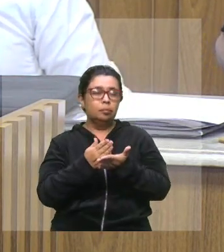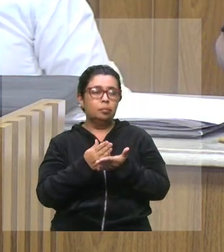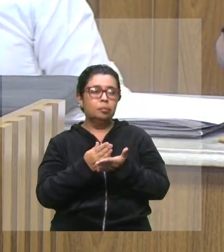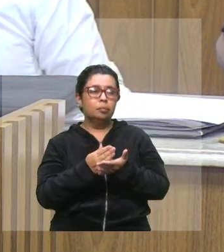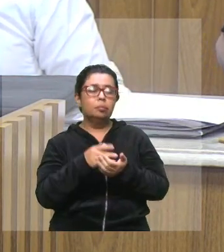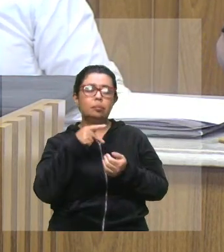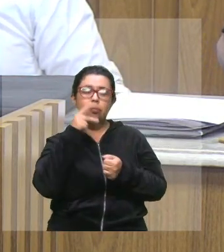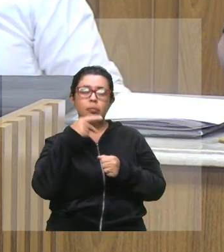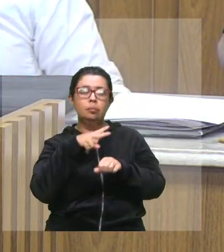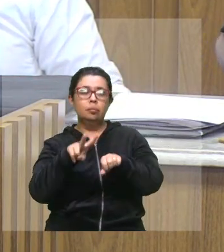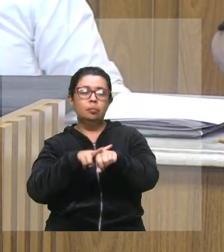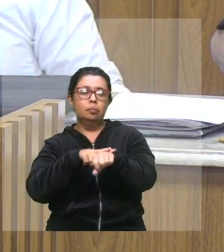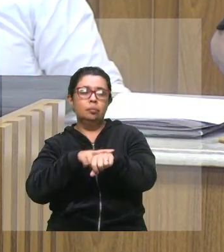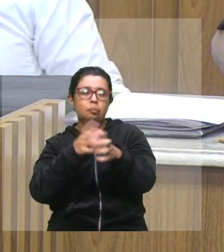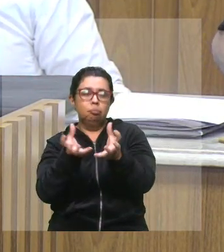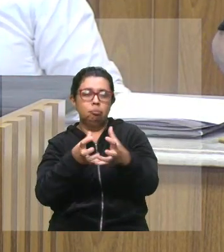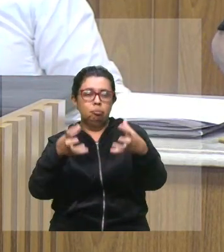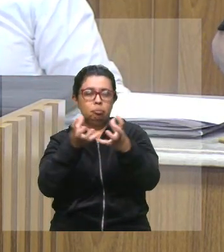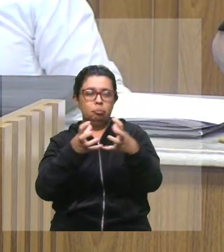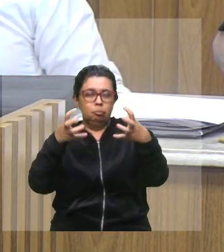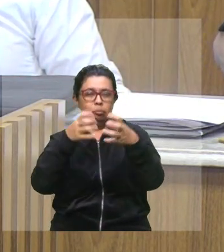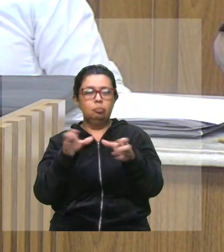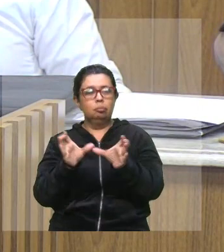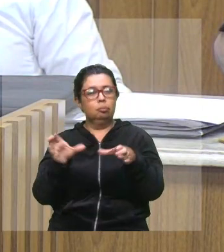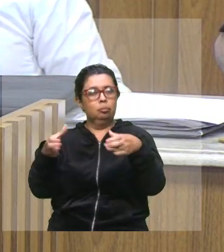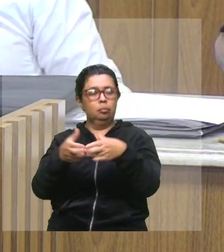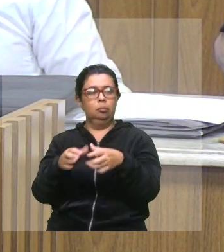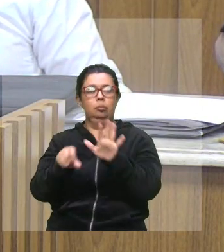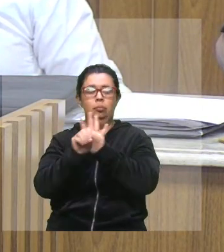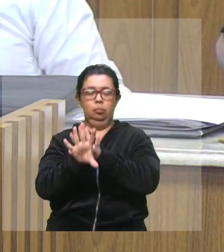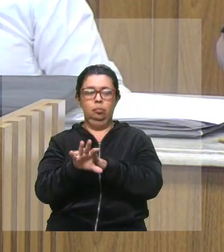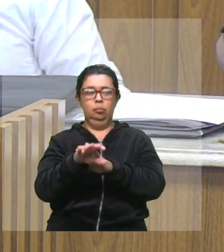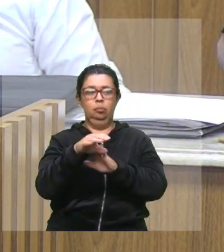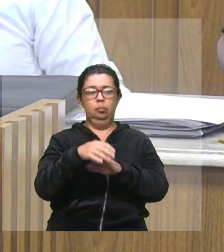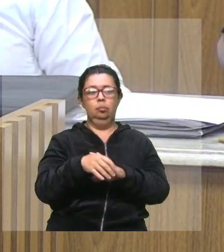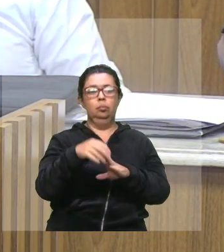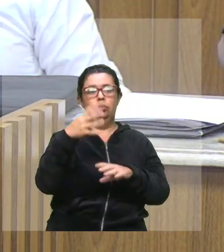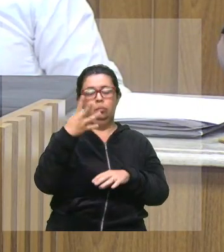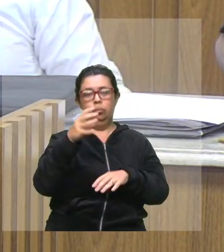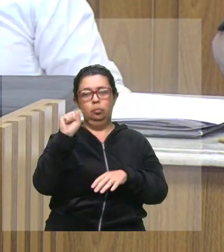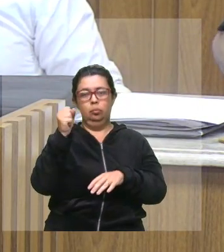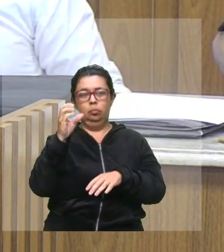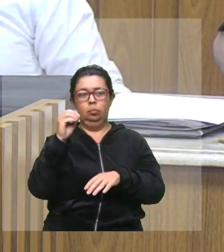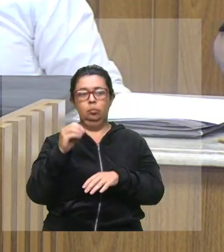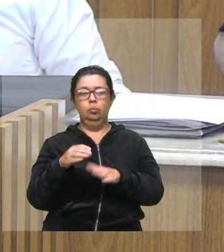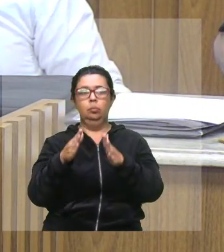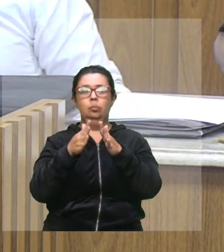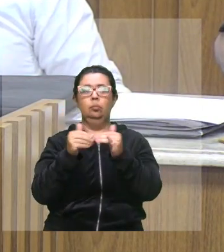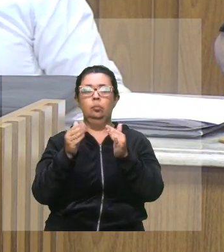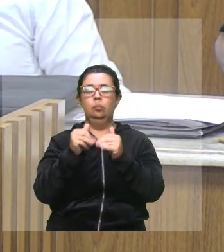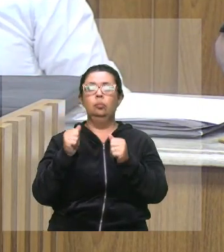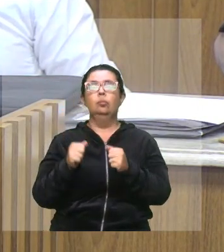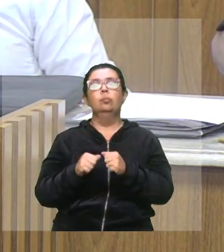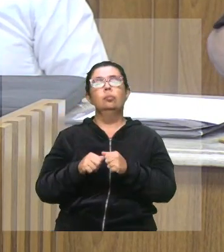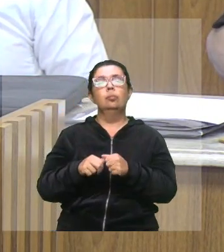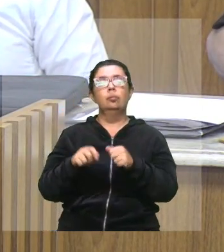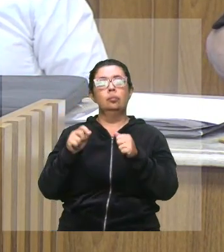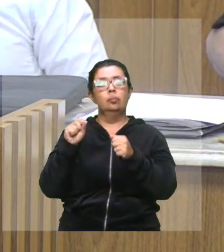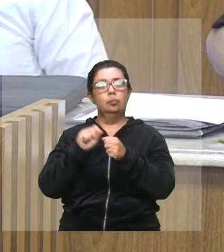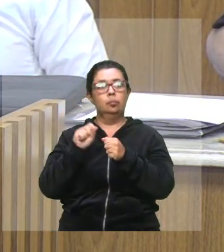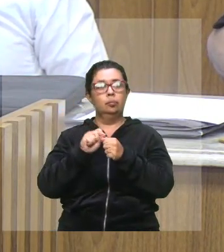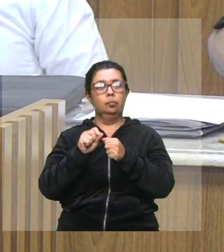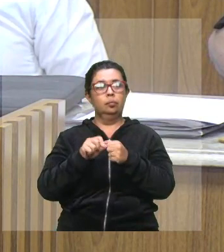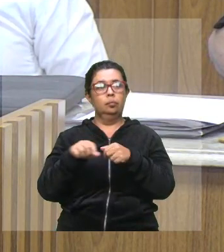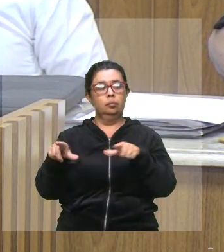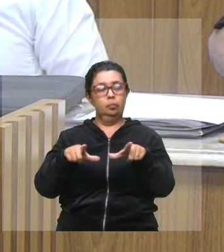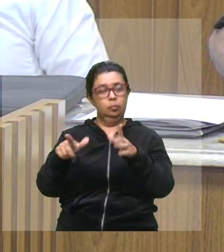horta comunitária. A indicação de número 480/2021, que solicita do Poder Executivo a possibilidade de execução do